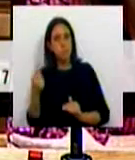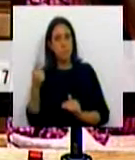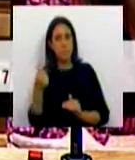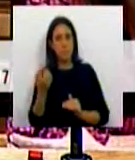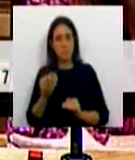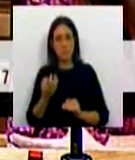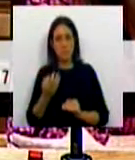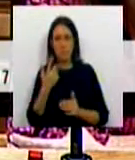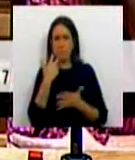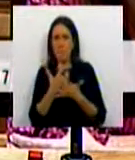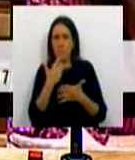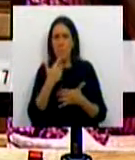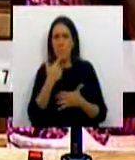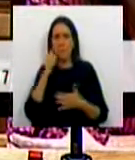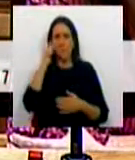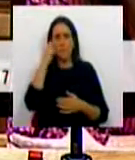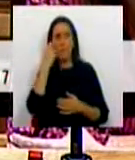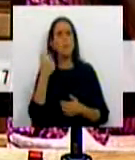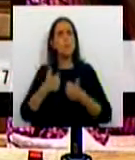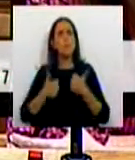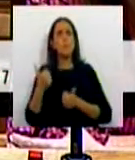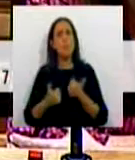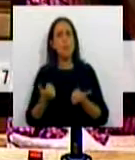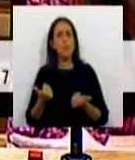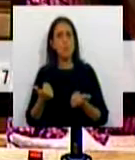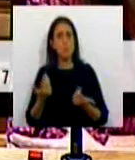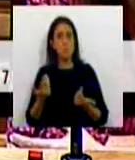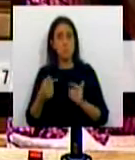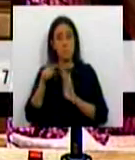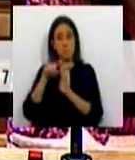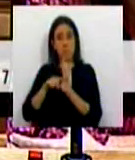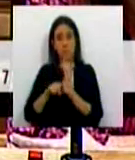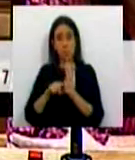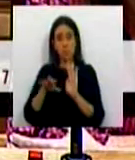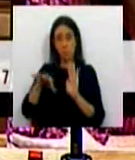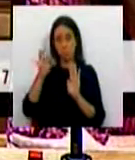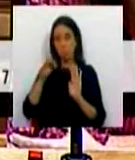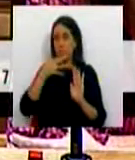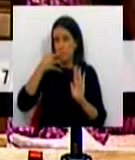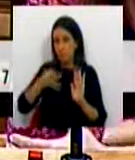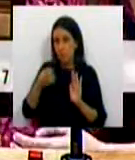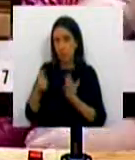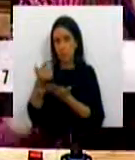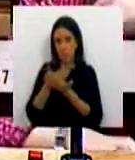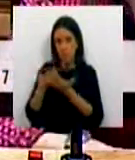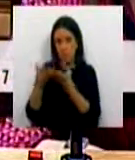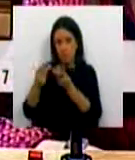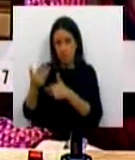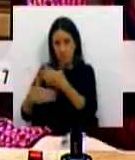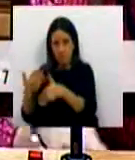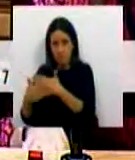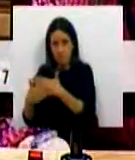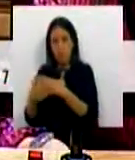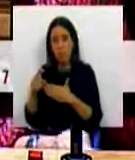muito substantiva. Em que é que ficamos? Acreditamos nas medidas que tomamos e no seu impacto económico e orçamental,